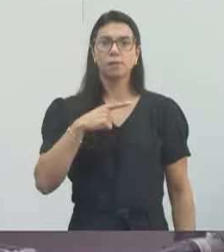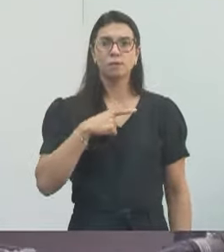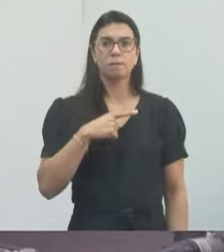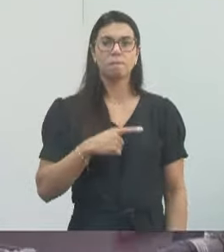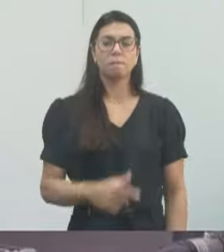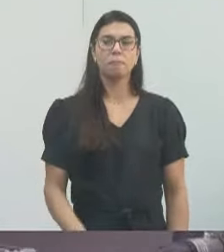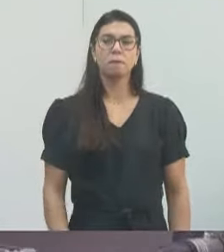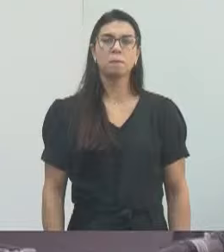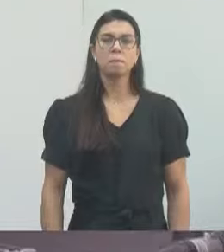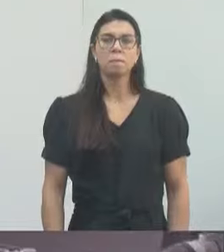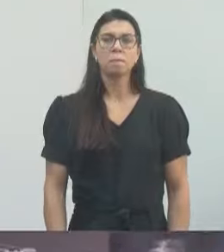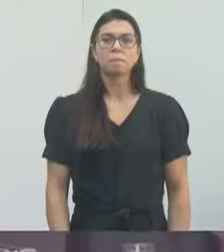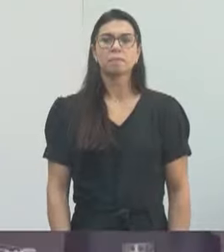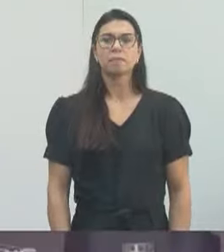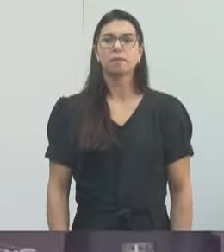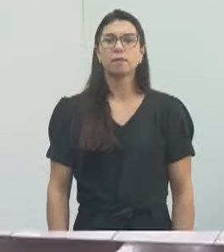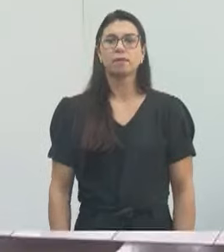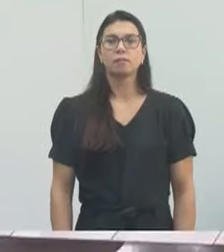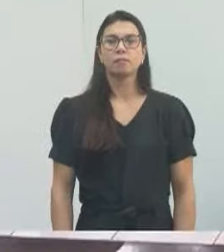Valmir